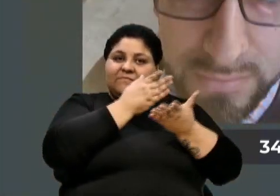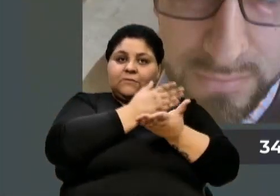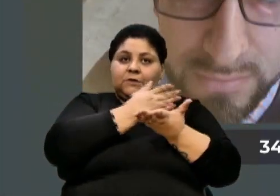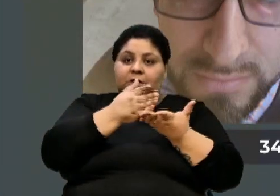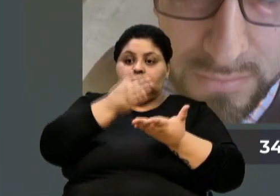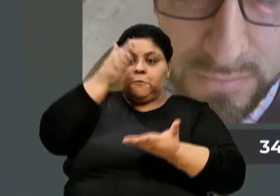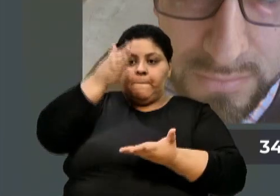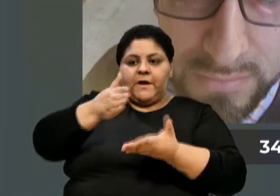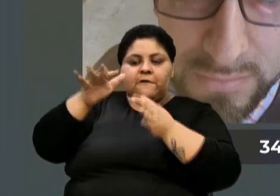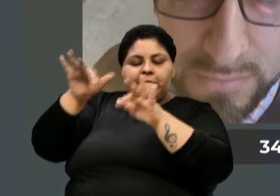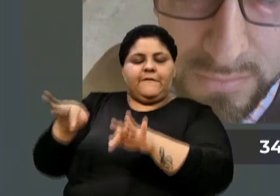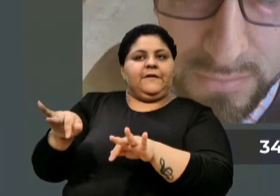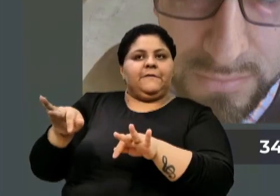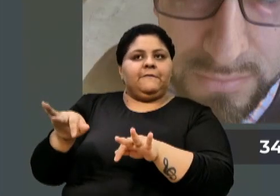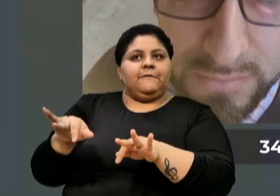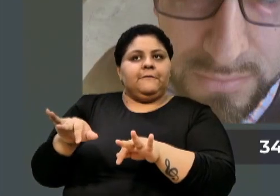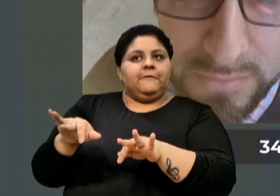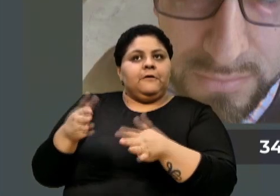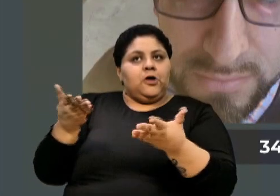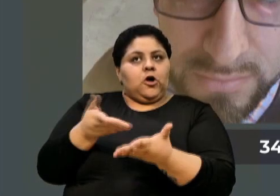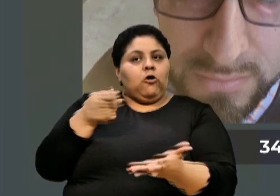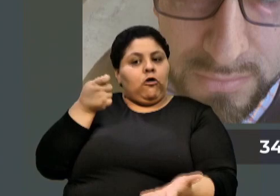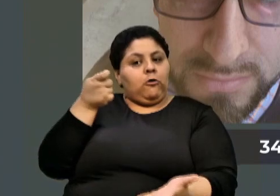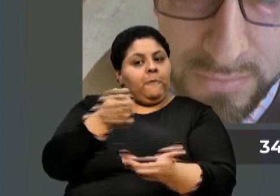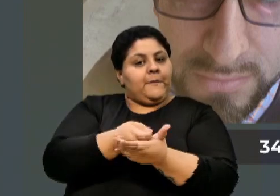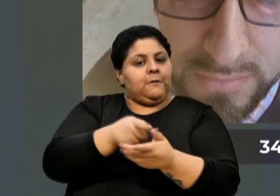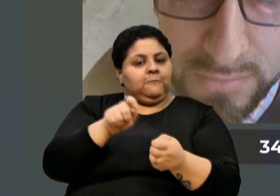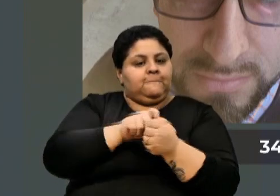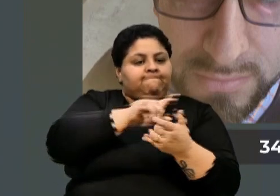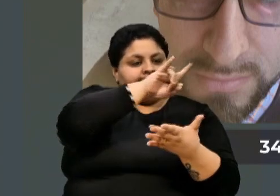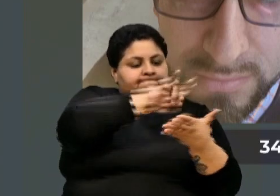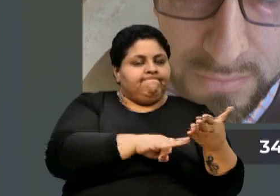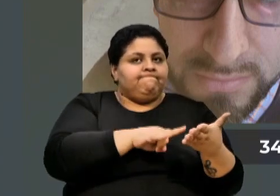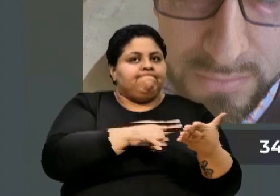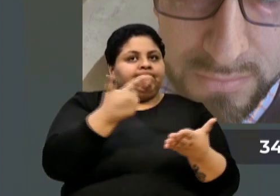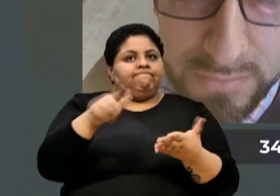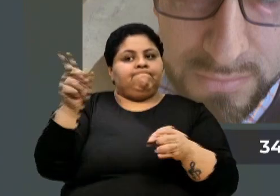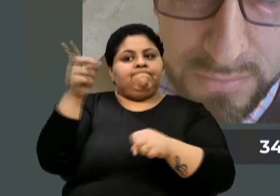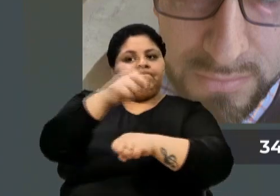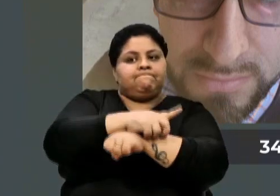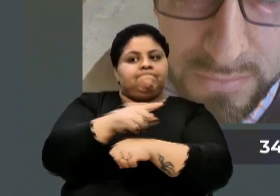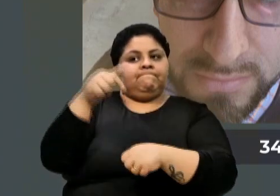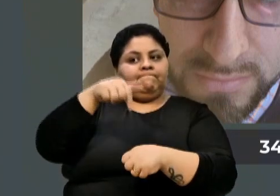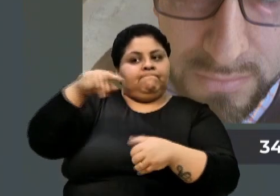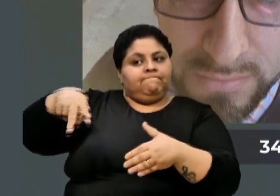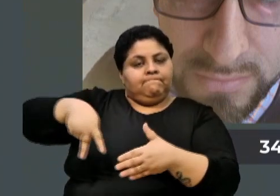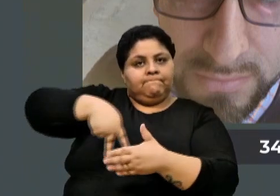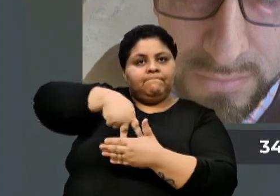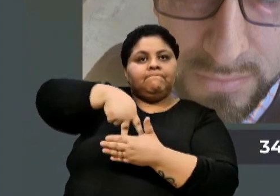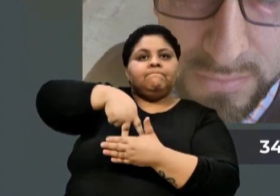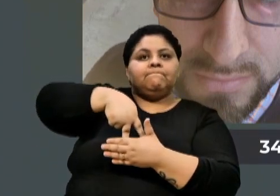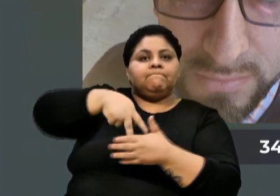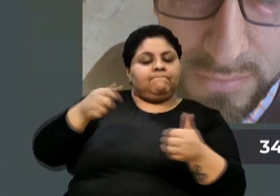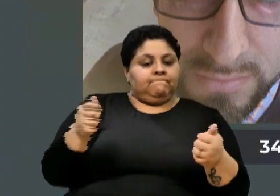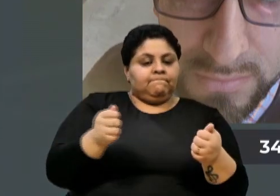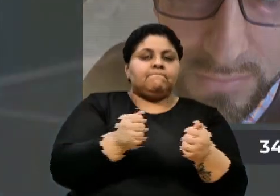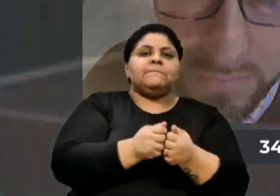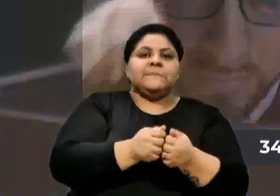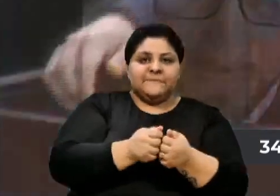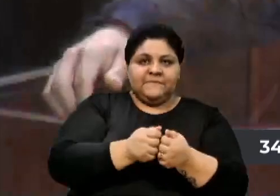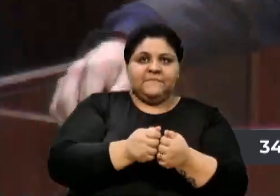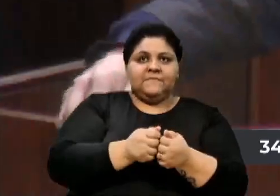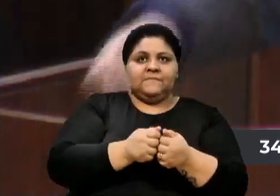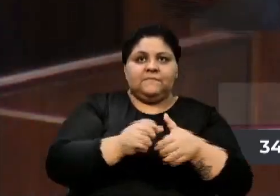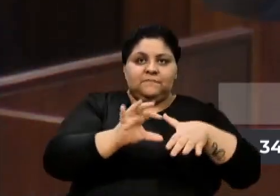E agora estamos cobrando. Fizemos o documento. E nos próximos dias quero estar aqui nessa tribuna, juntamente com o nosso líder